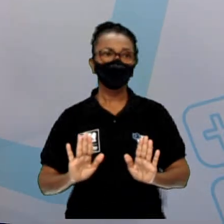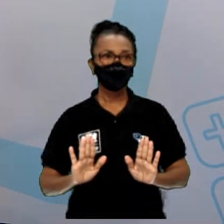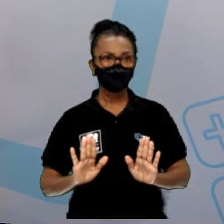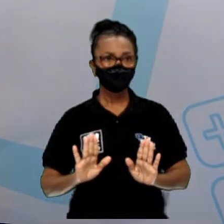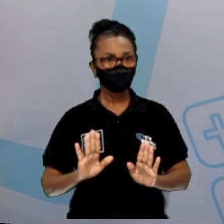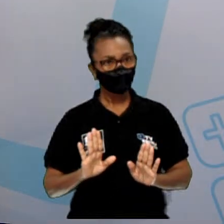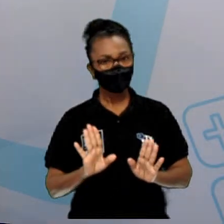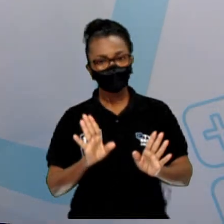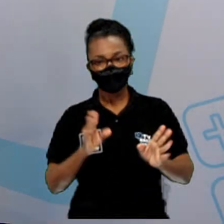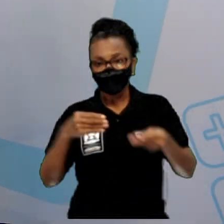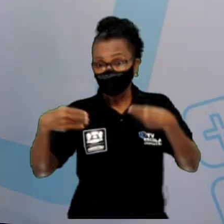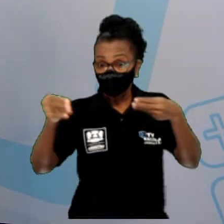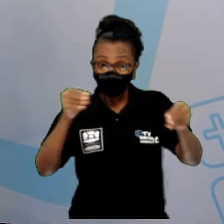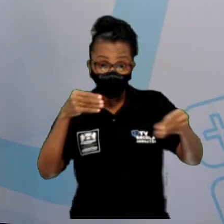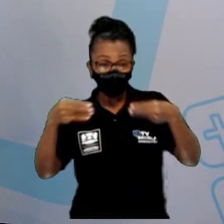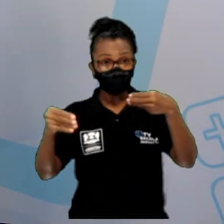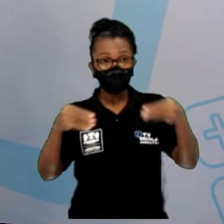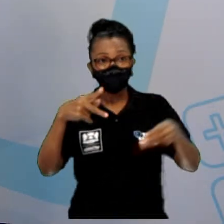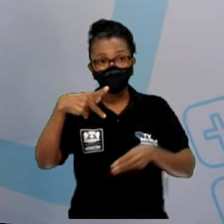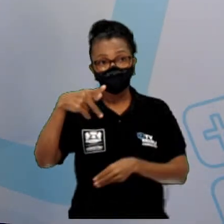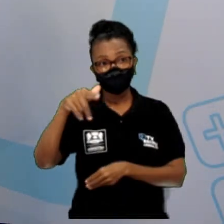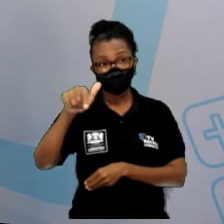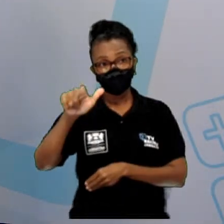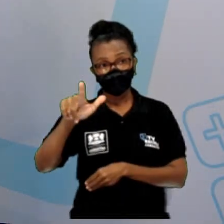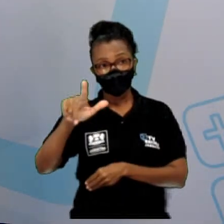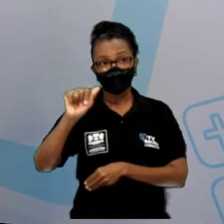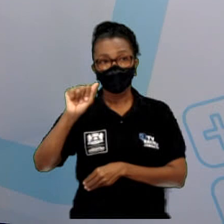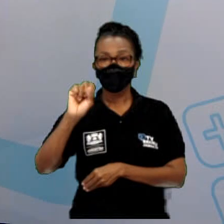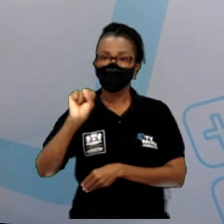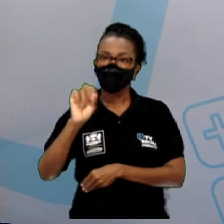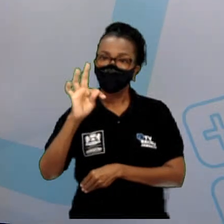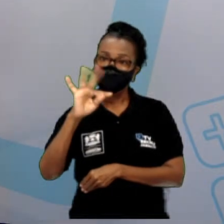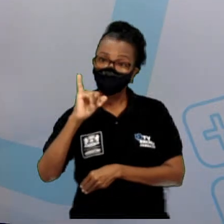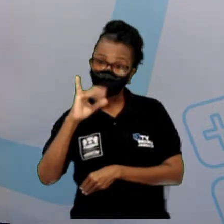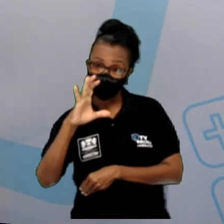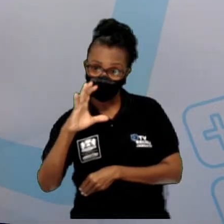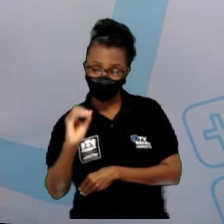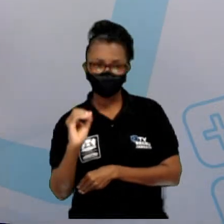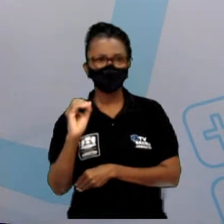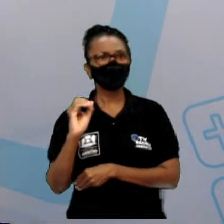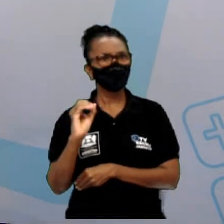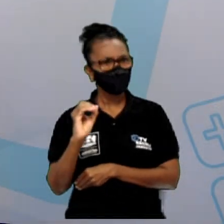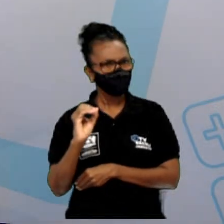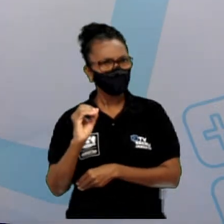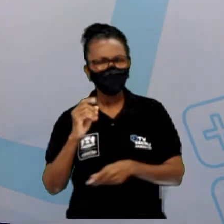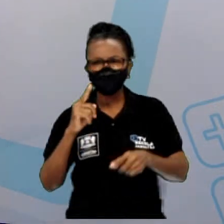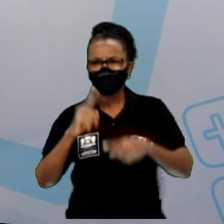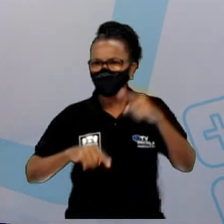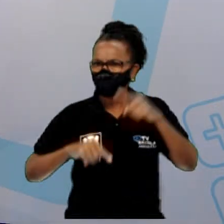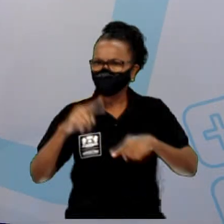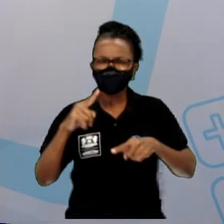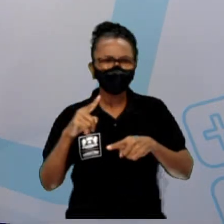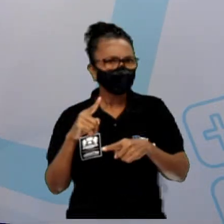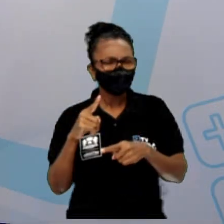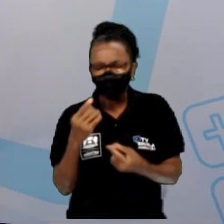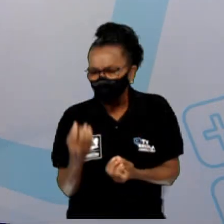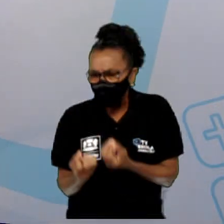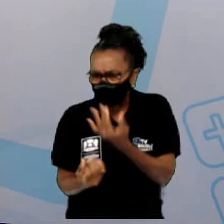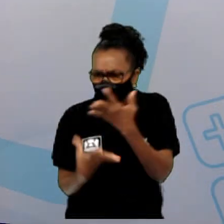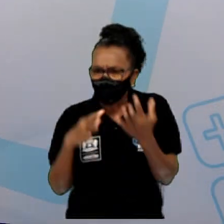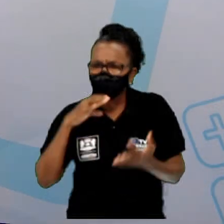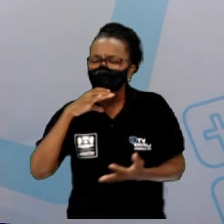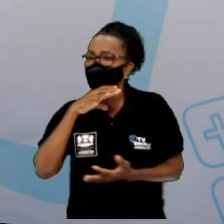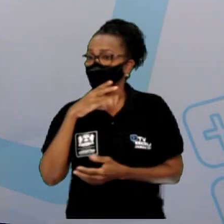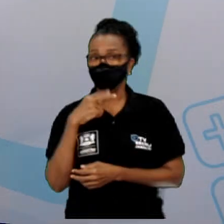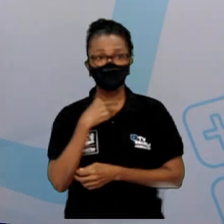O plástico, ele não é um material que pode sofrer uma certa combustão,